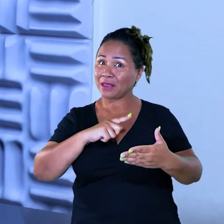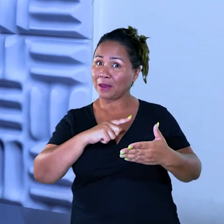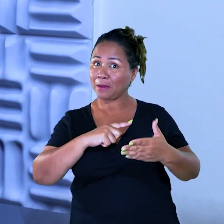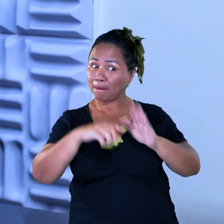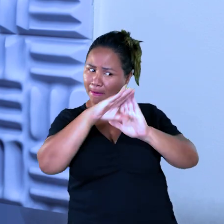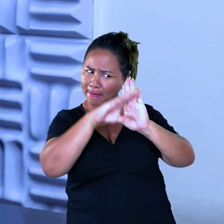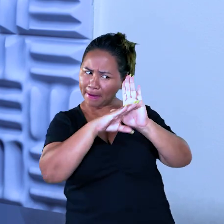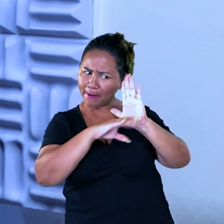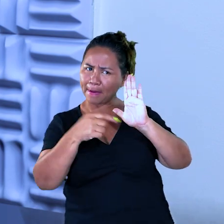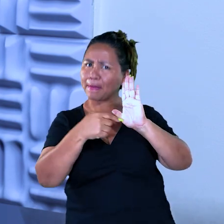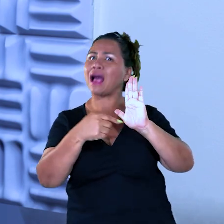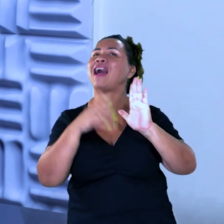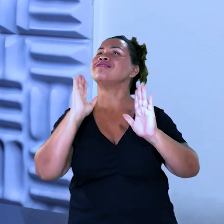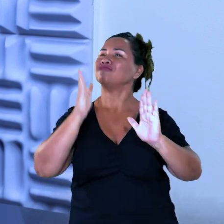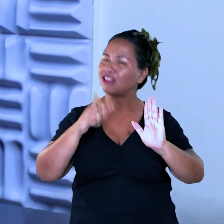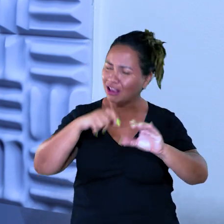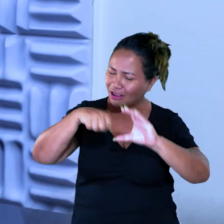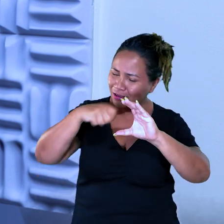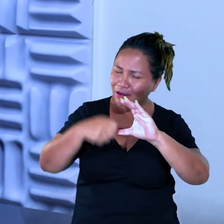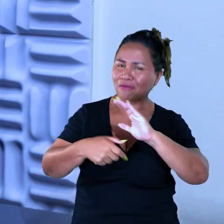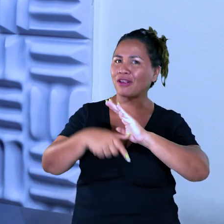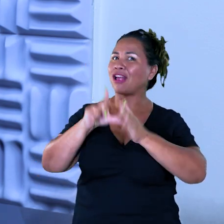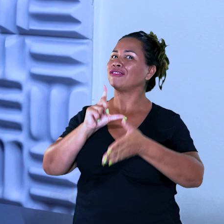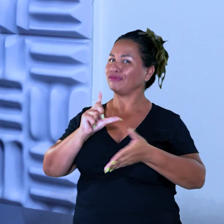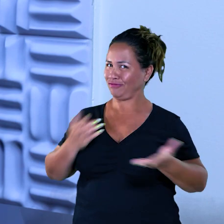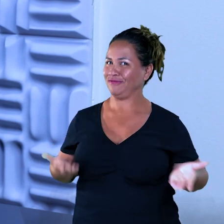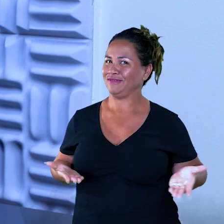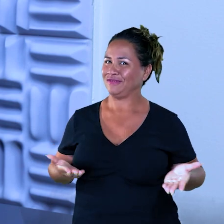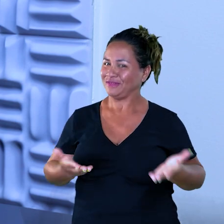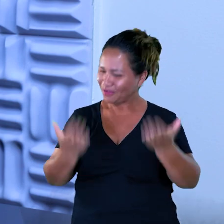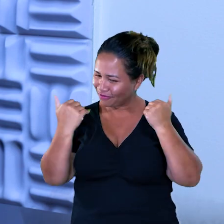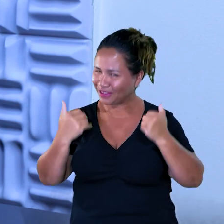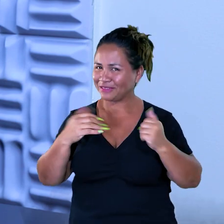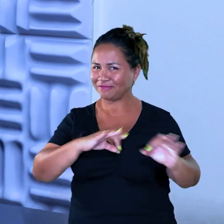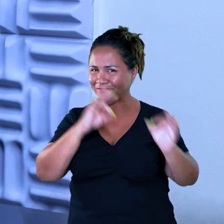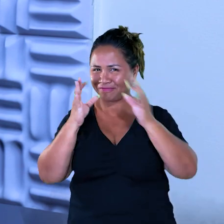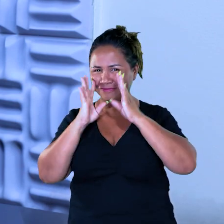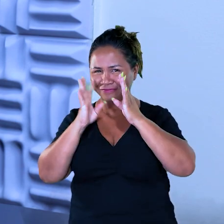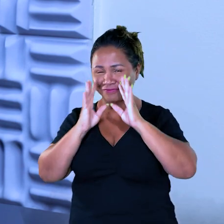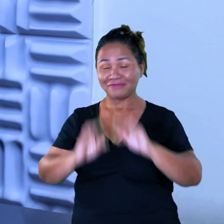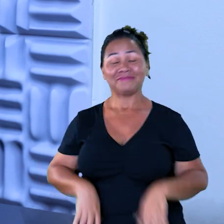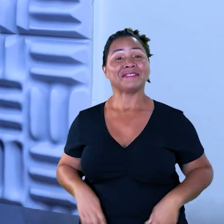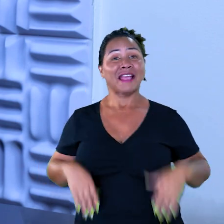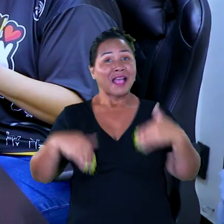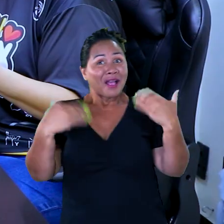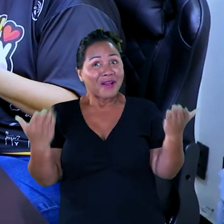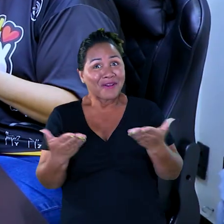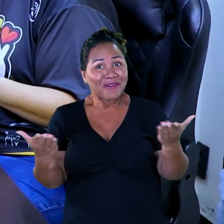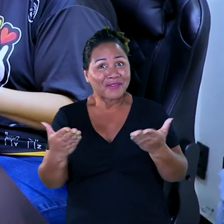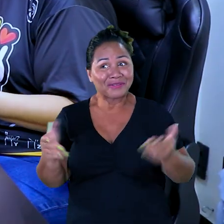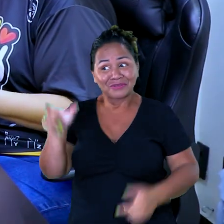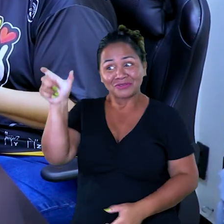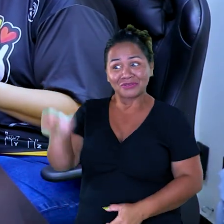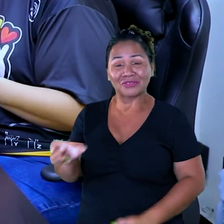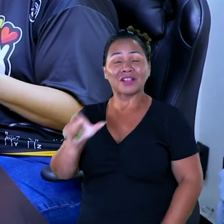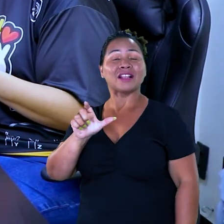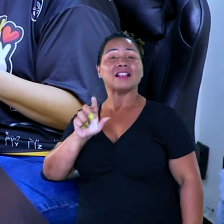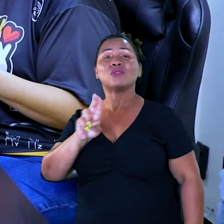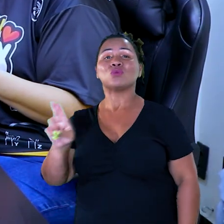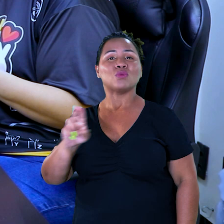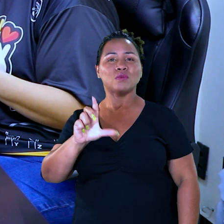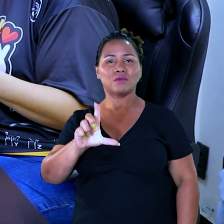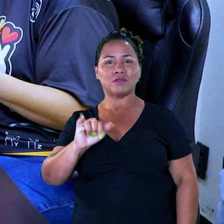feliz de receber hoje uma linda mulher. Ela é Líbia Aguiar, graduada em